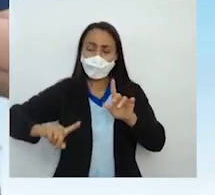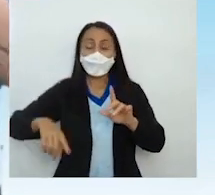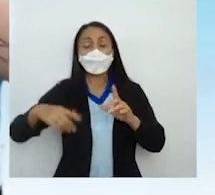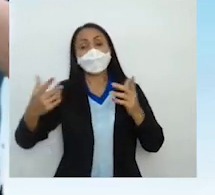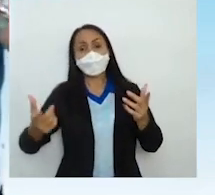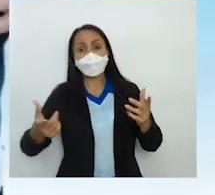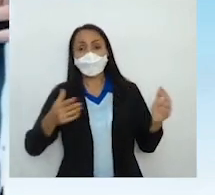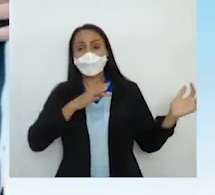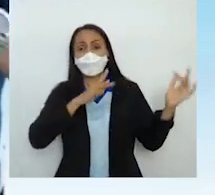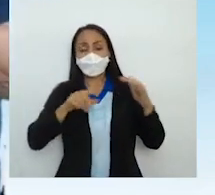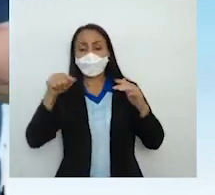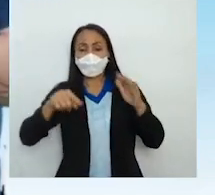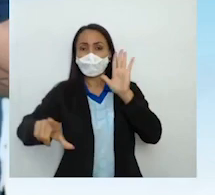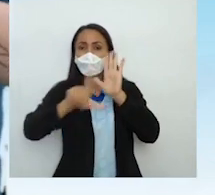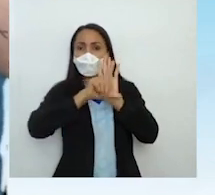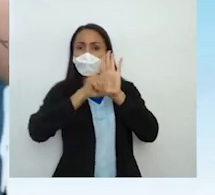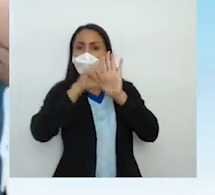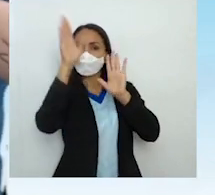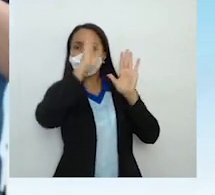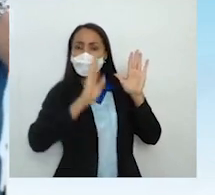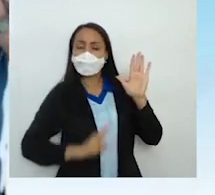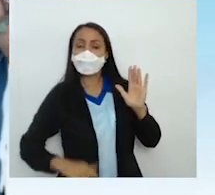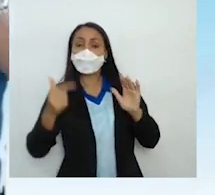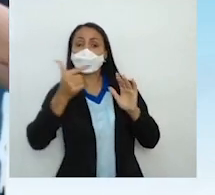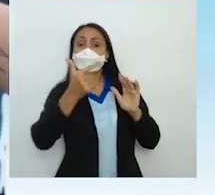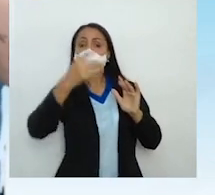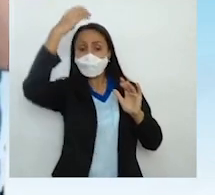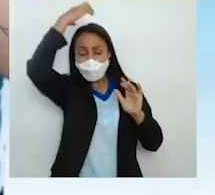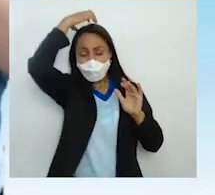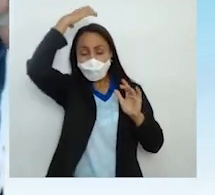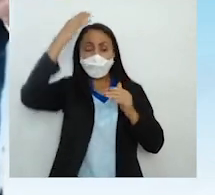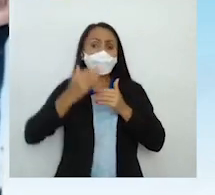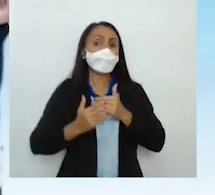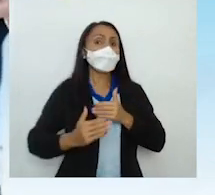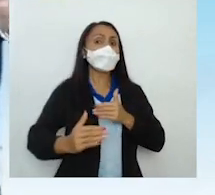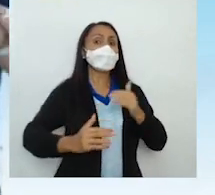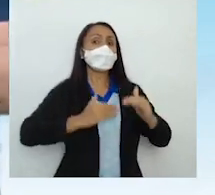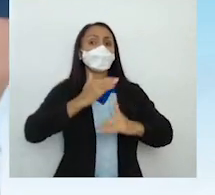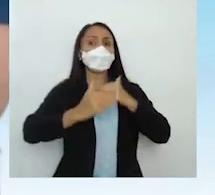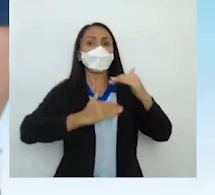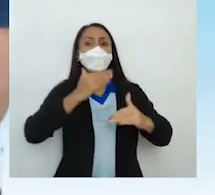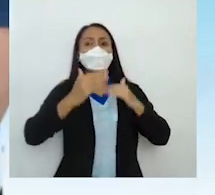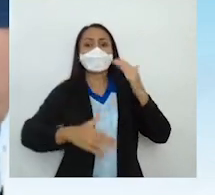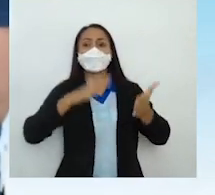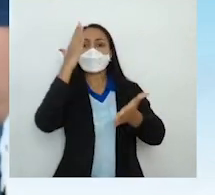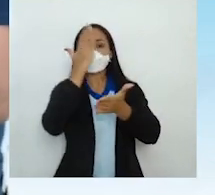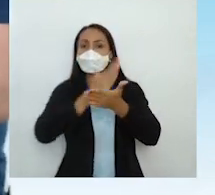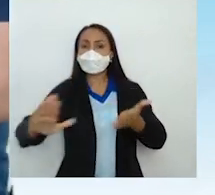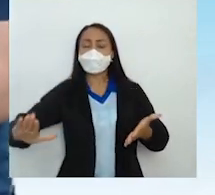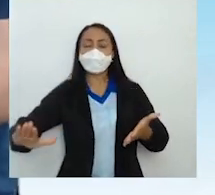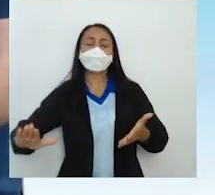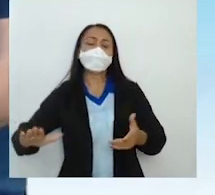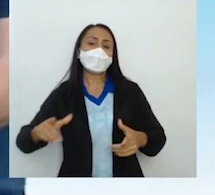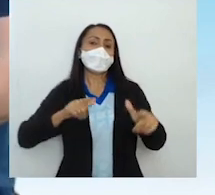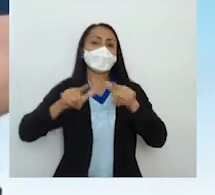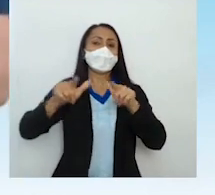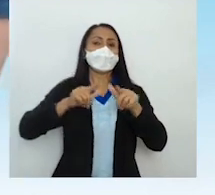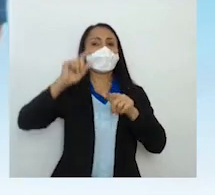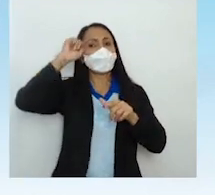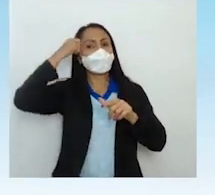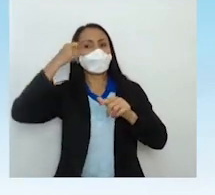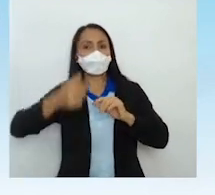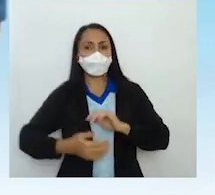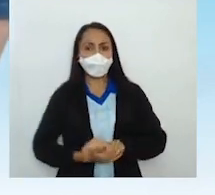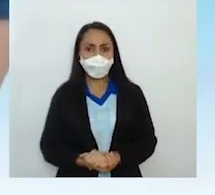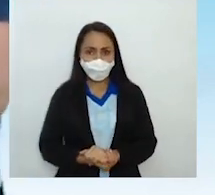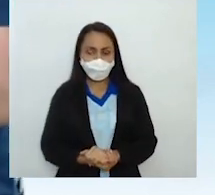que foi muito lentamente no Segundo Império, começou o processo de abolição. Para explicar melhor ao nosso